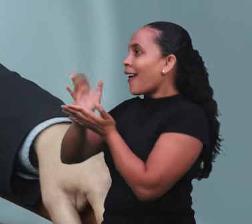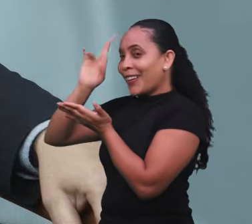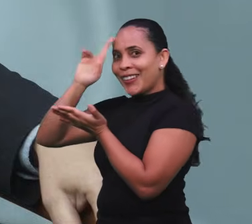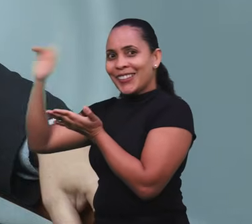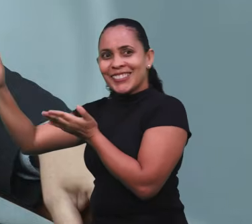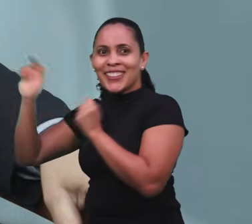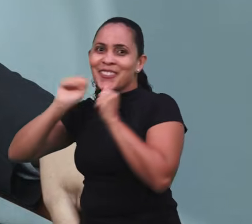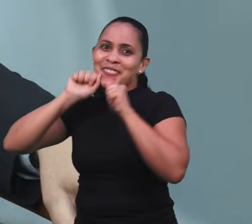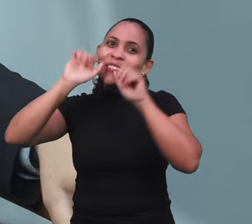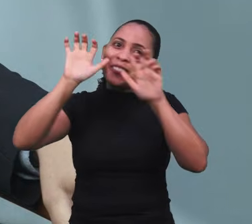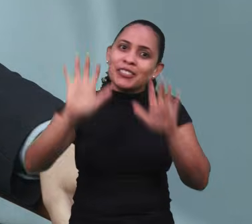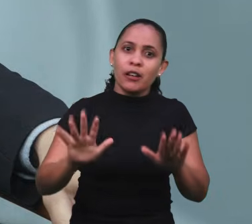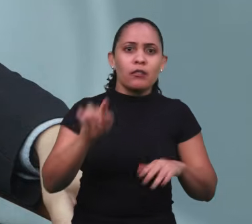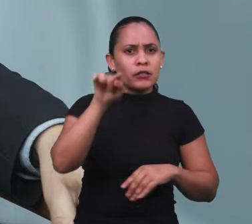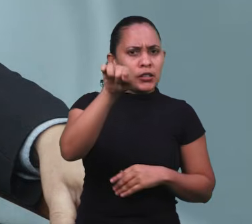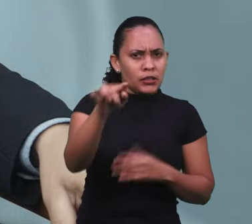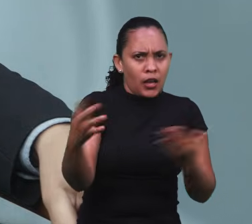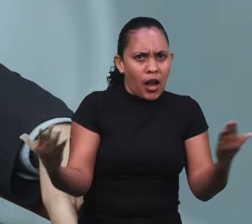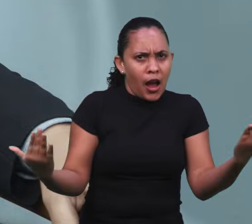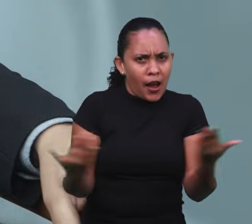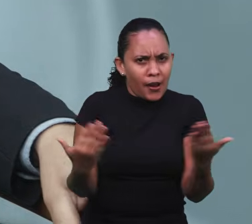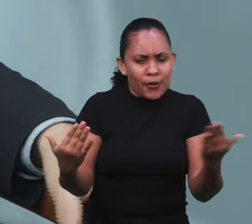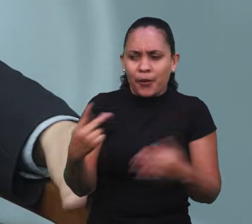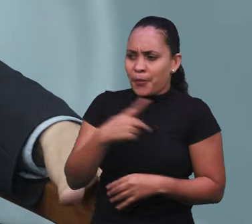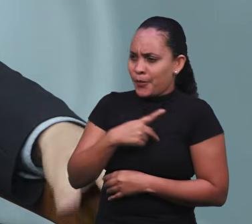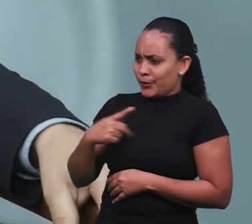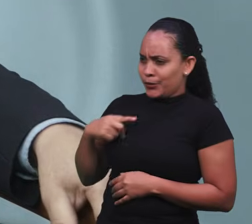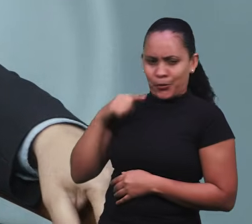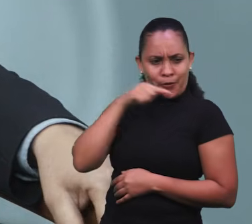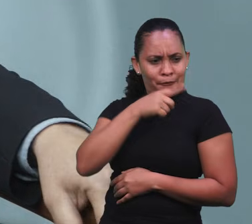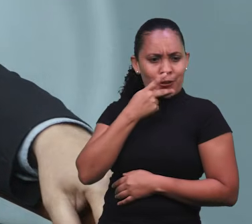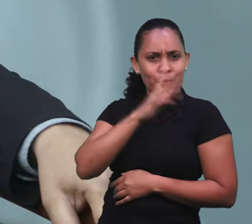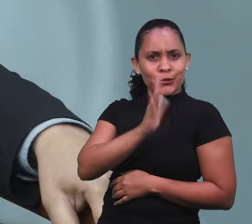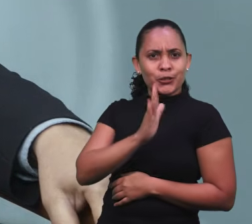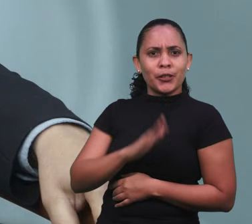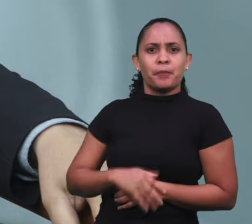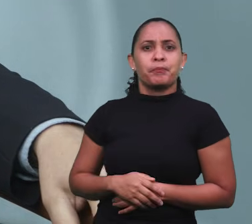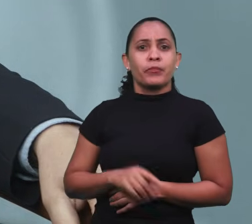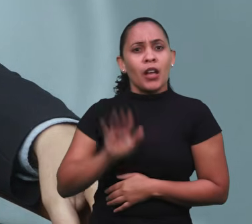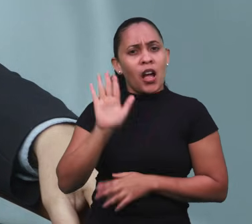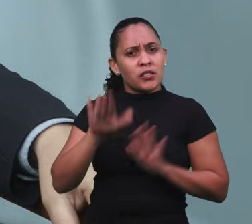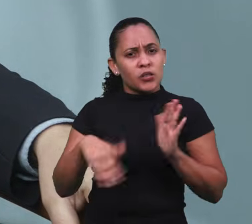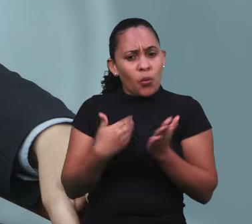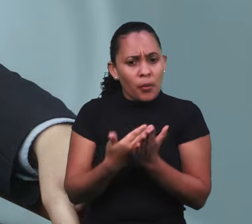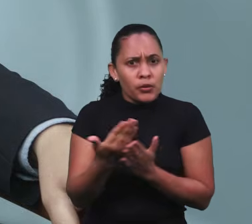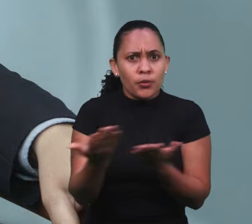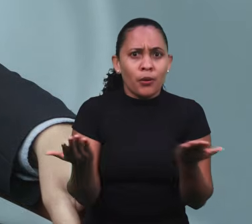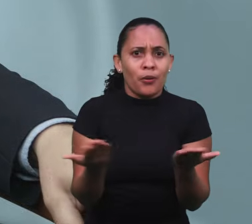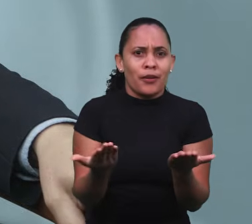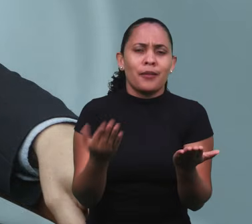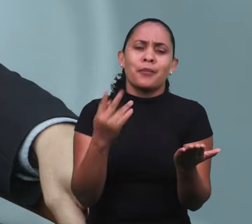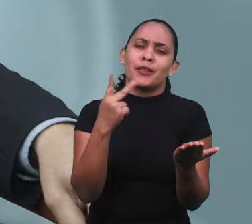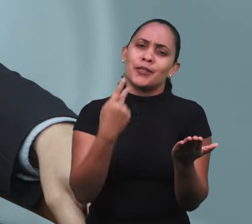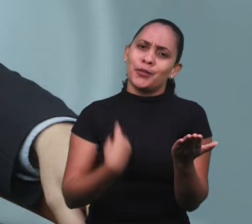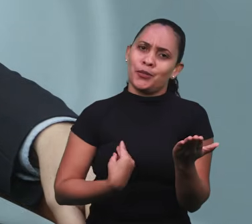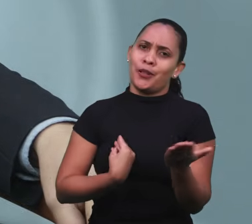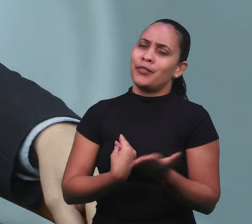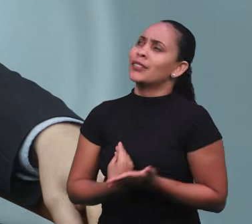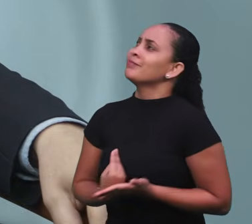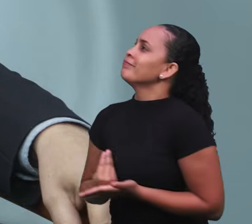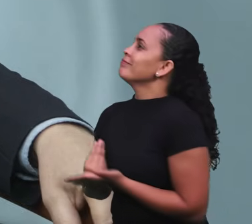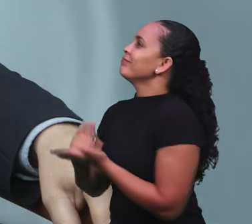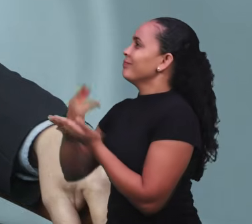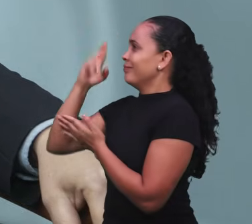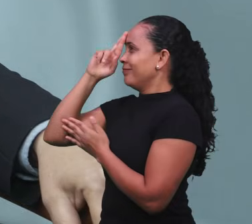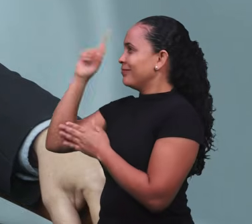caminhada. Então, aquele que está conosco nessa hora, muito bem falado pelo pastor Ronieli, talvez você está começando tem pouco tempo, mas coloca a